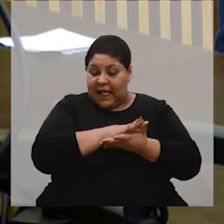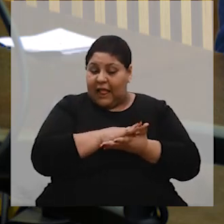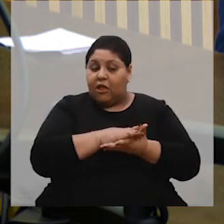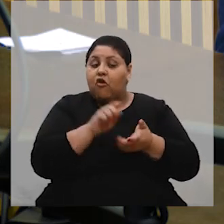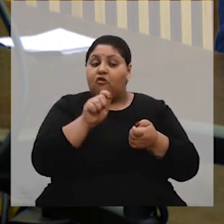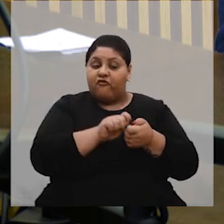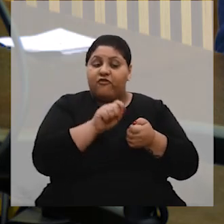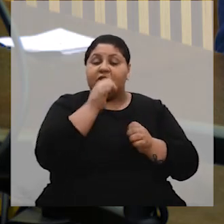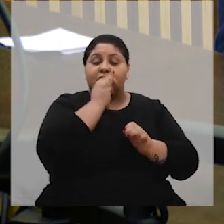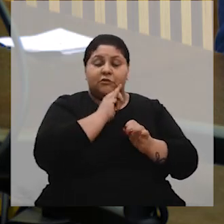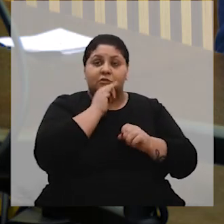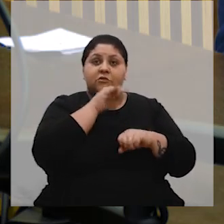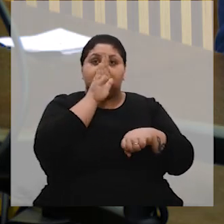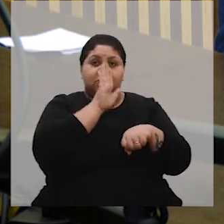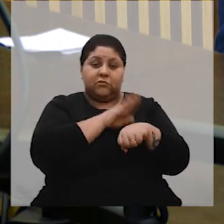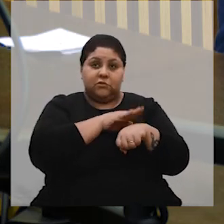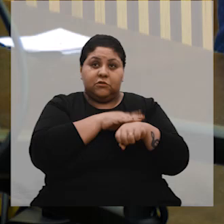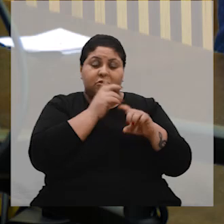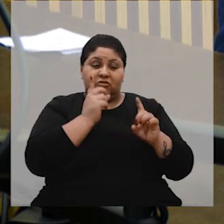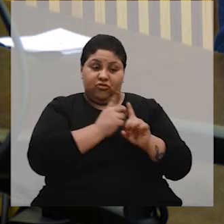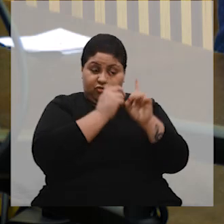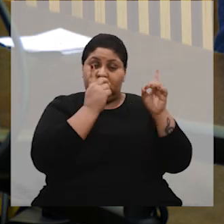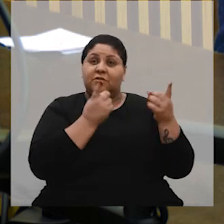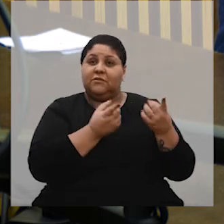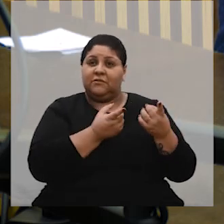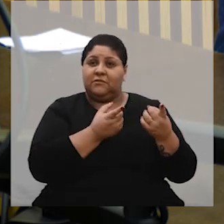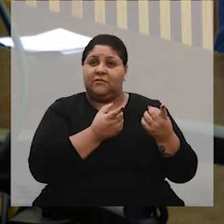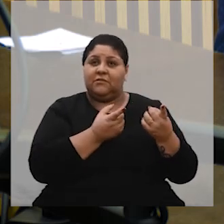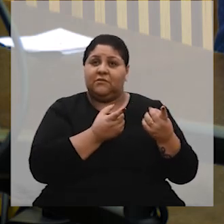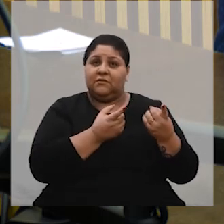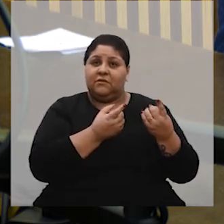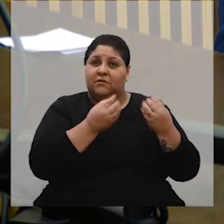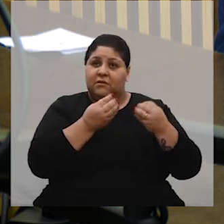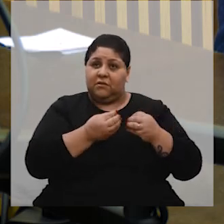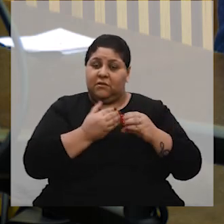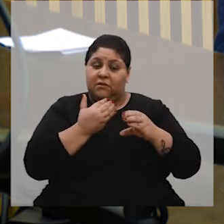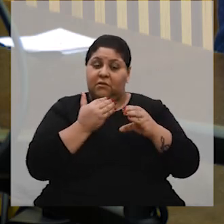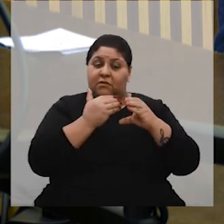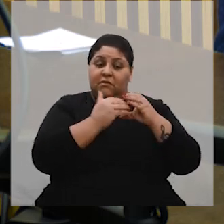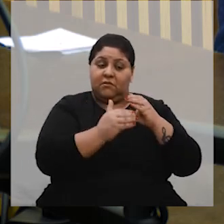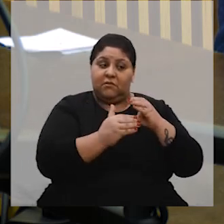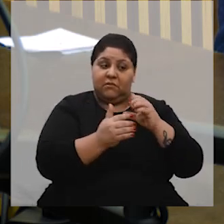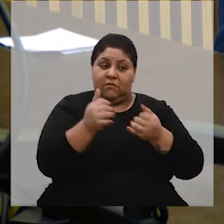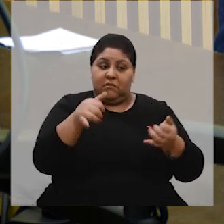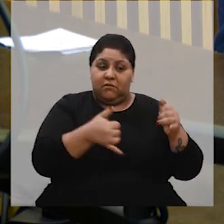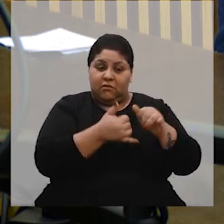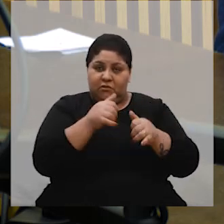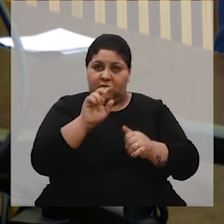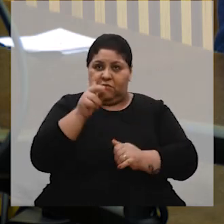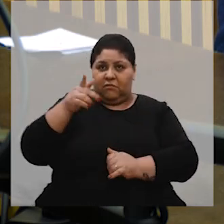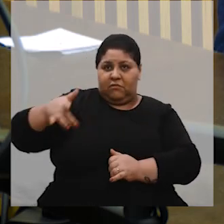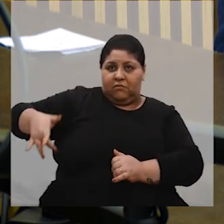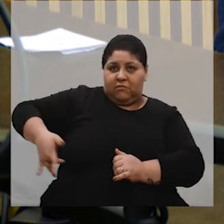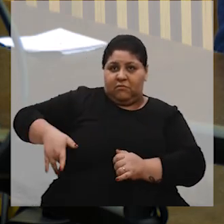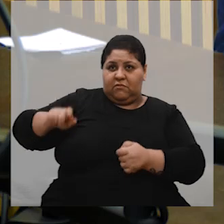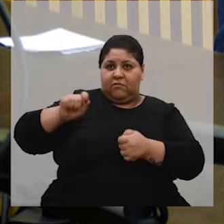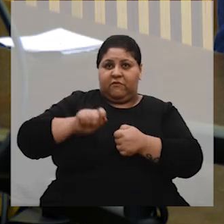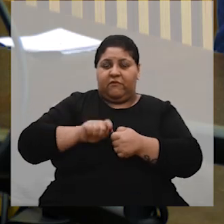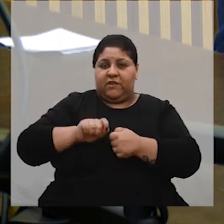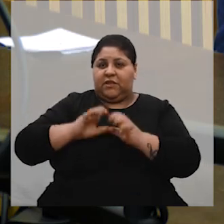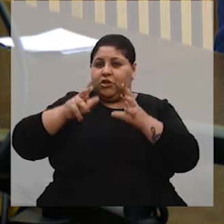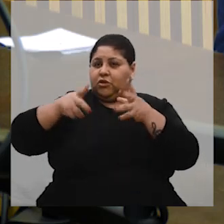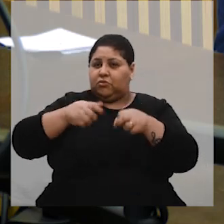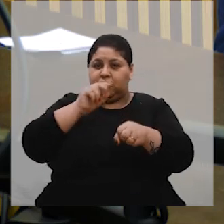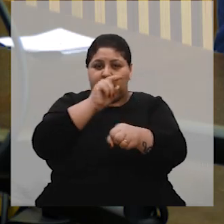ele fazer esse teste e no momento que se diagnostica, ele vai ser encaminhado lá no nosso ambulatório de hepatites e a gente vai fazer